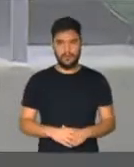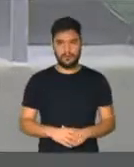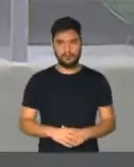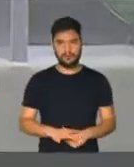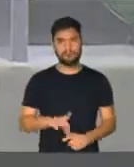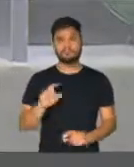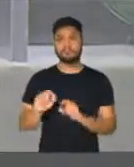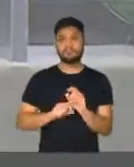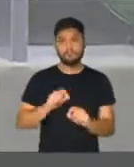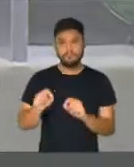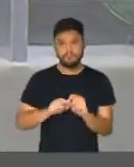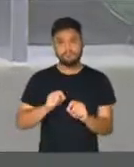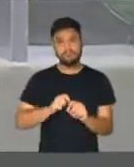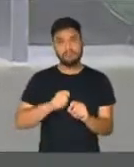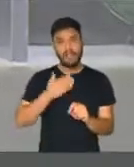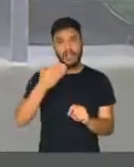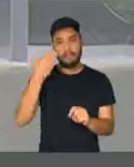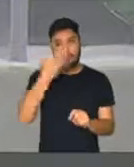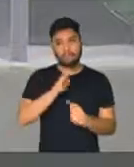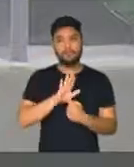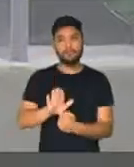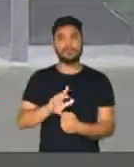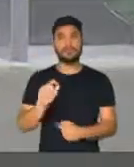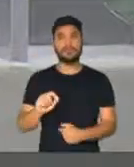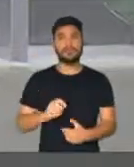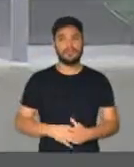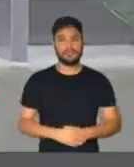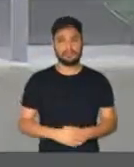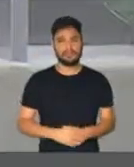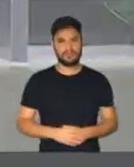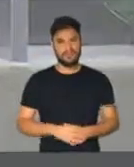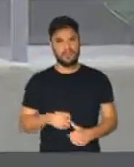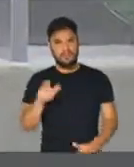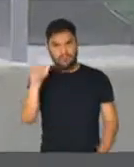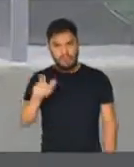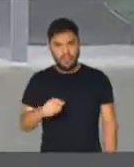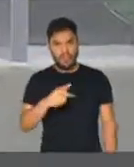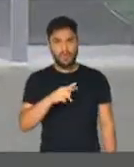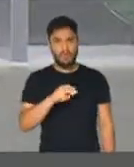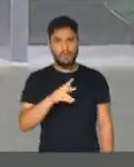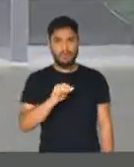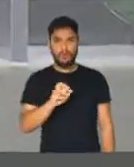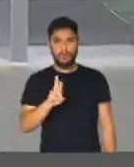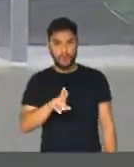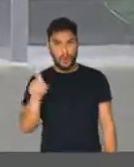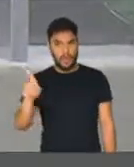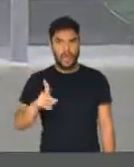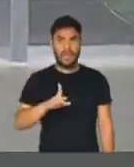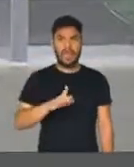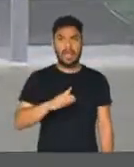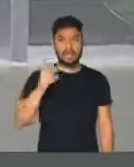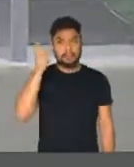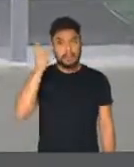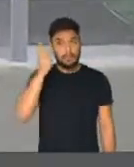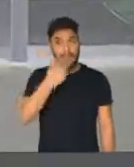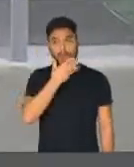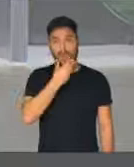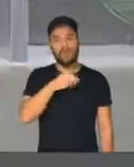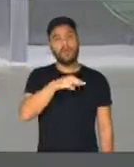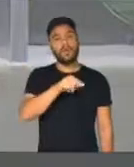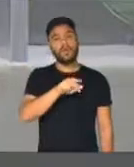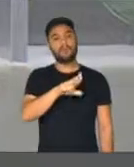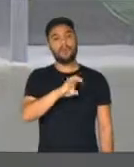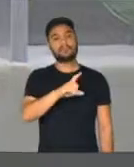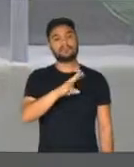quem apresentou a denúncia. É um promotor de São Paulo, de nome Marcelo